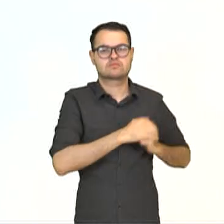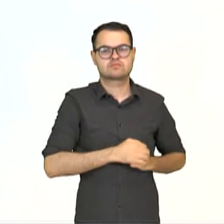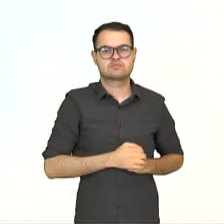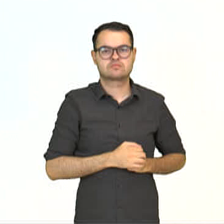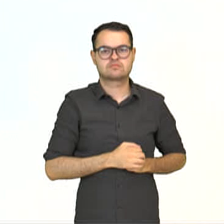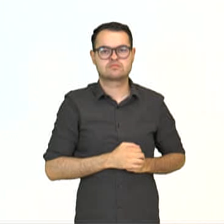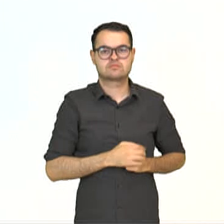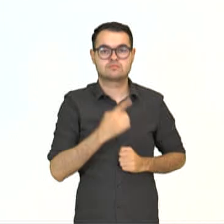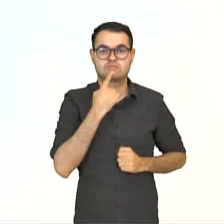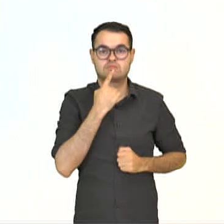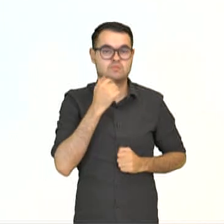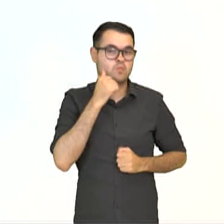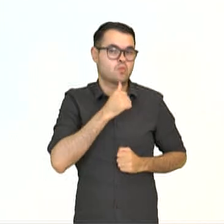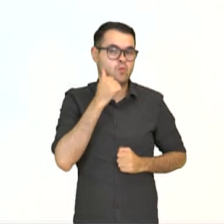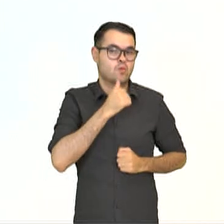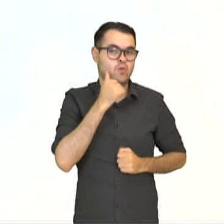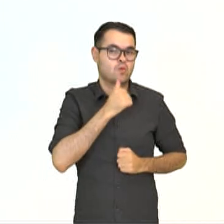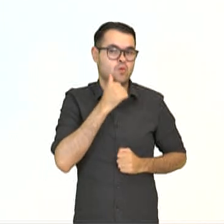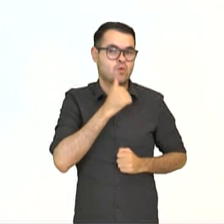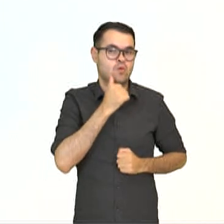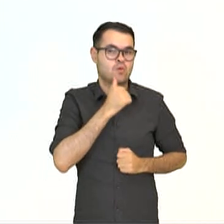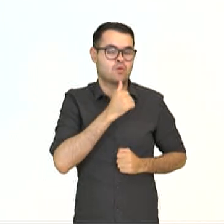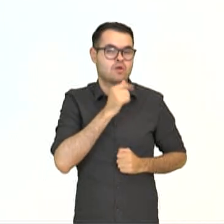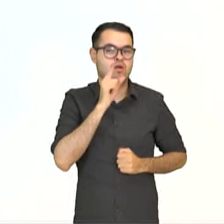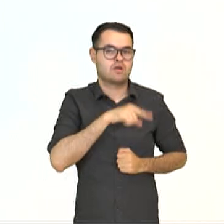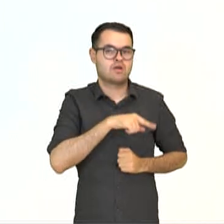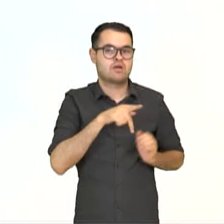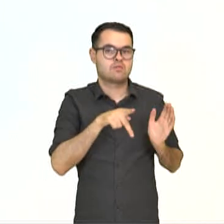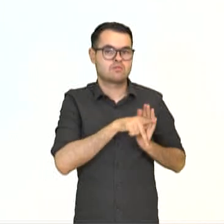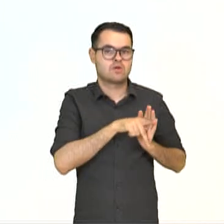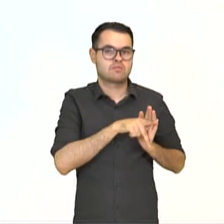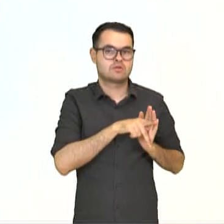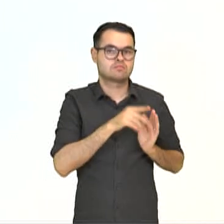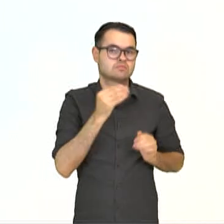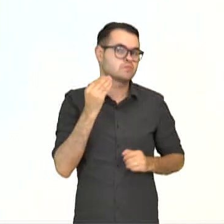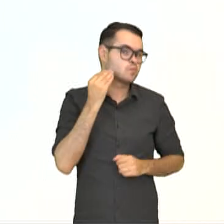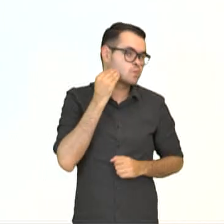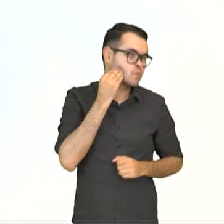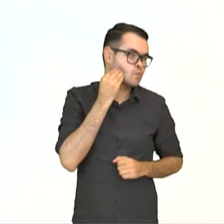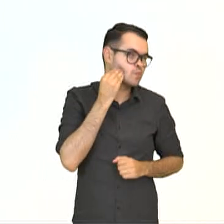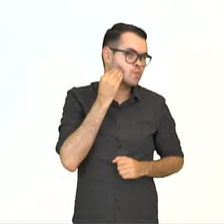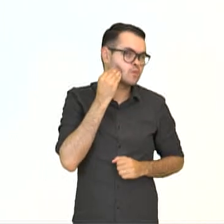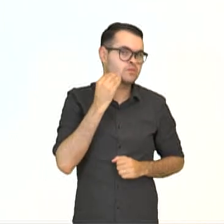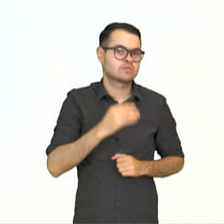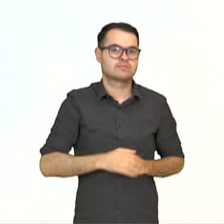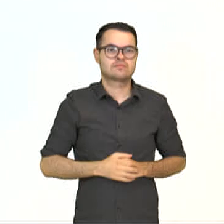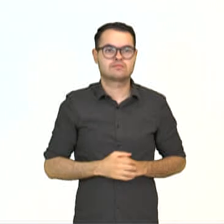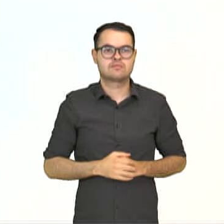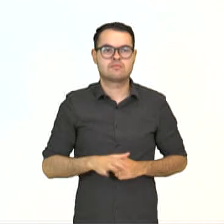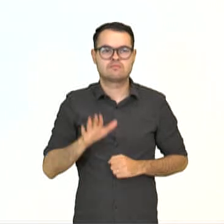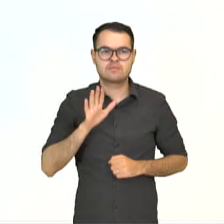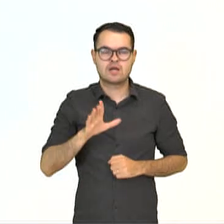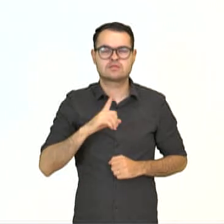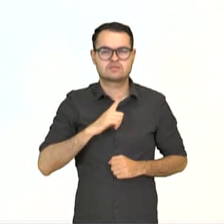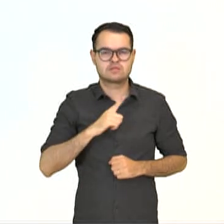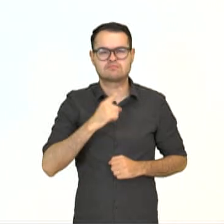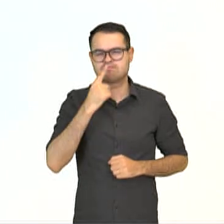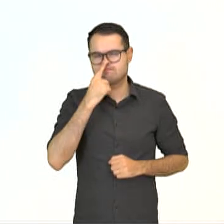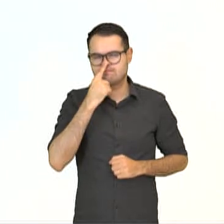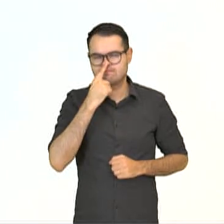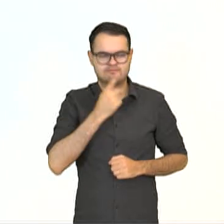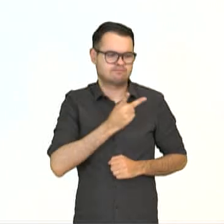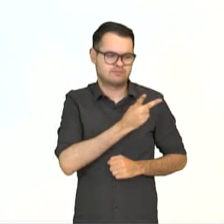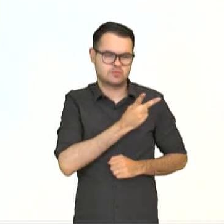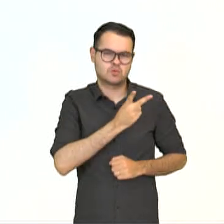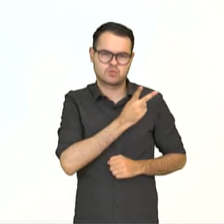a boca da mulher, logo esse beijo está sendo dado na bochecha, mas apesar disso tem-se muita intimidade entre um